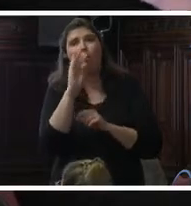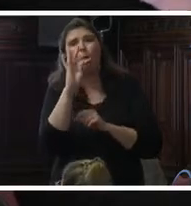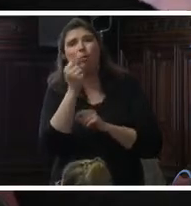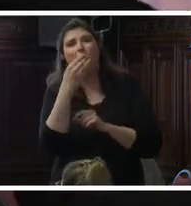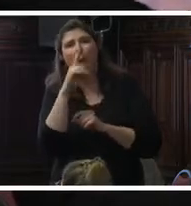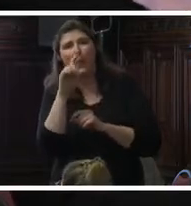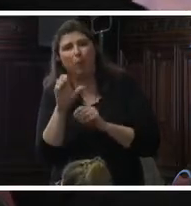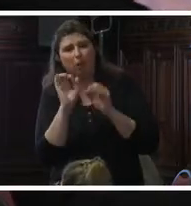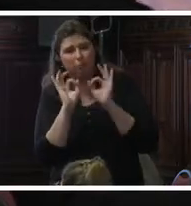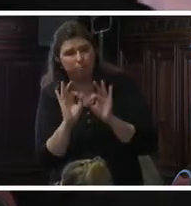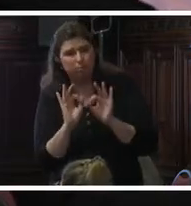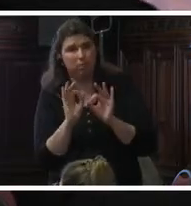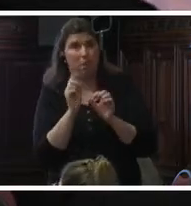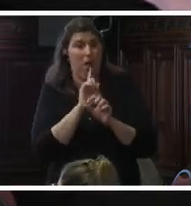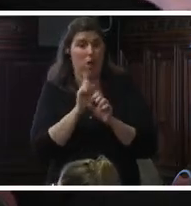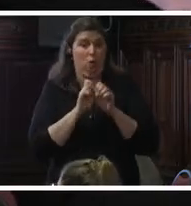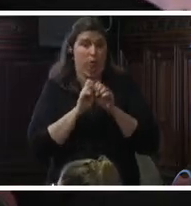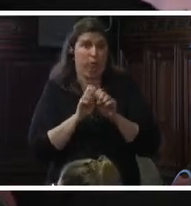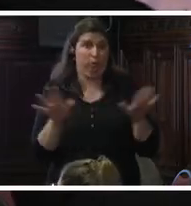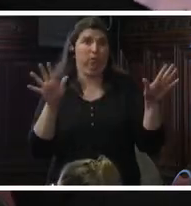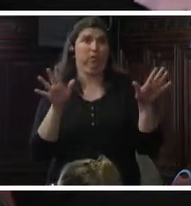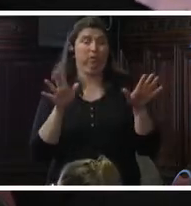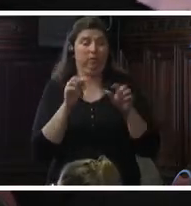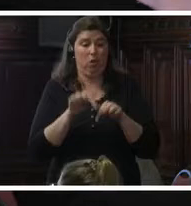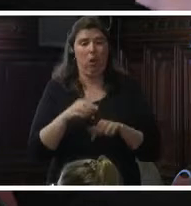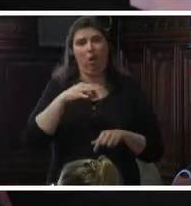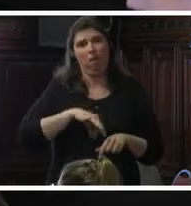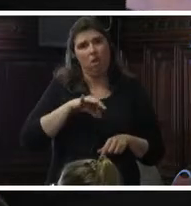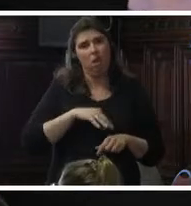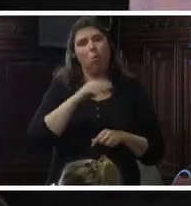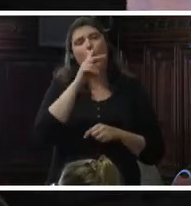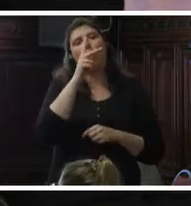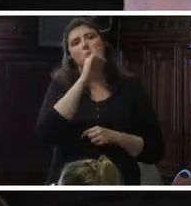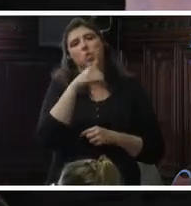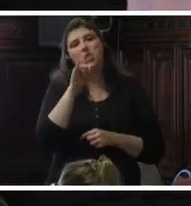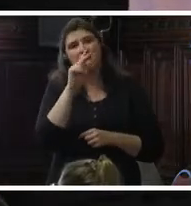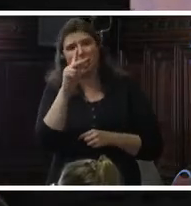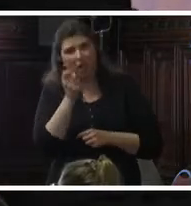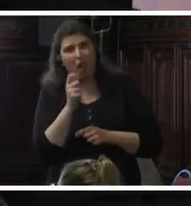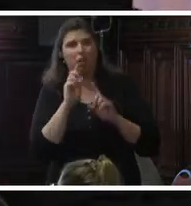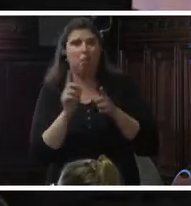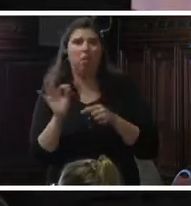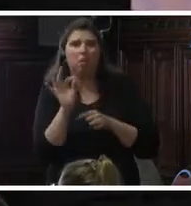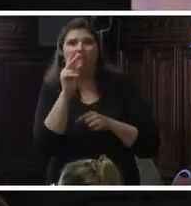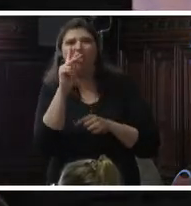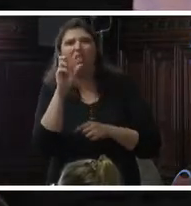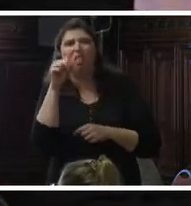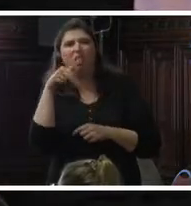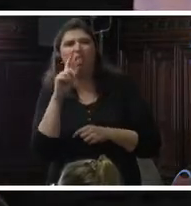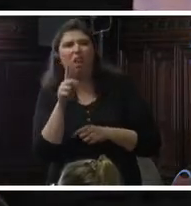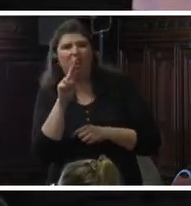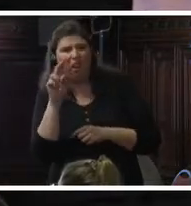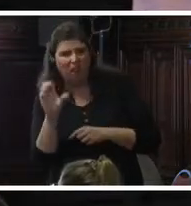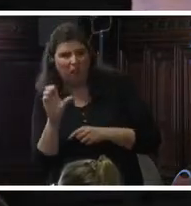dengue e chikungunya, em um contexto de múltiplas formas de discriminação interseccional baseada em gênero, classe, raça,